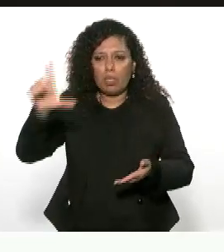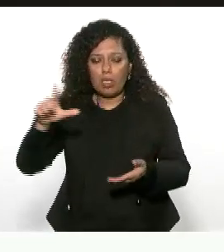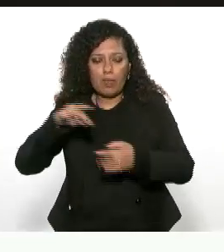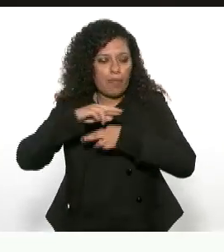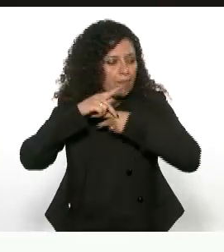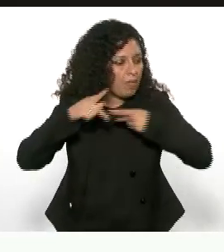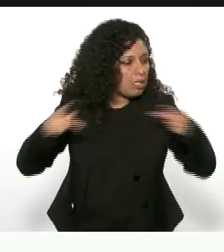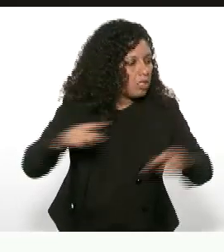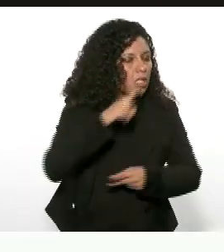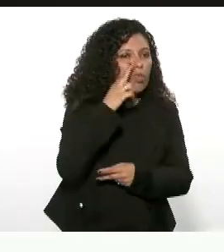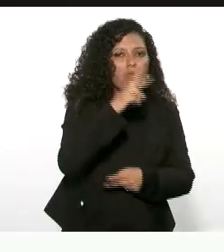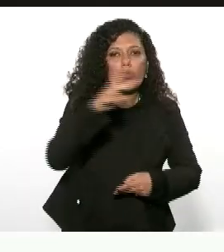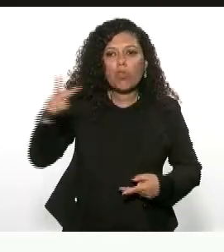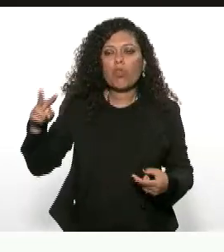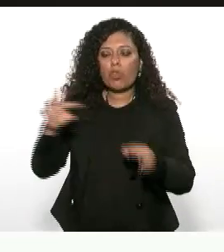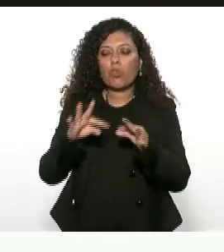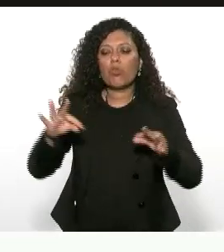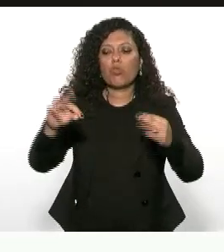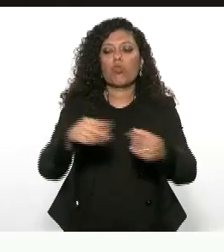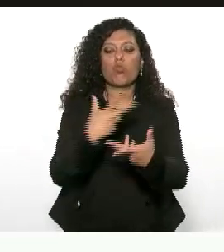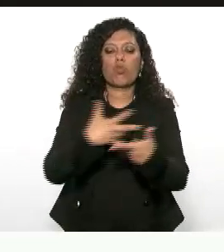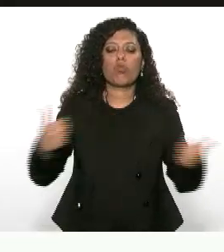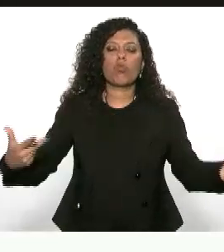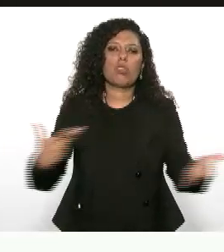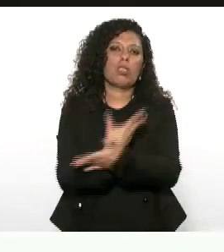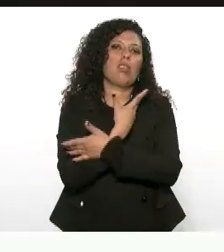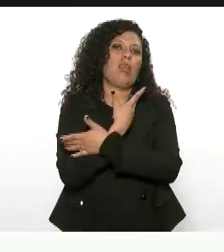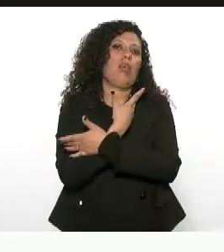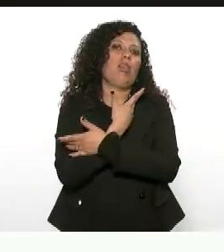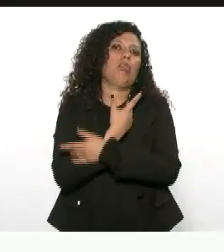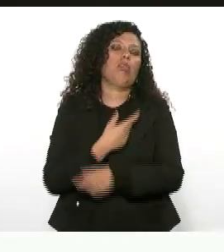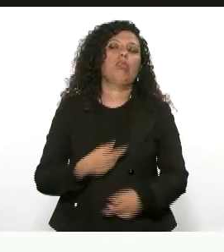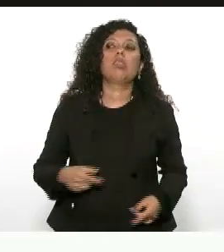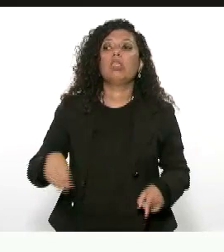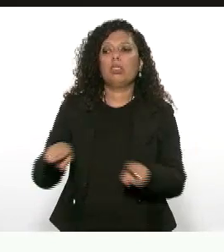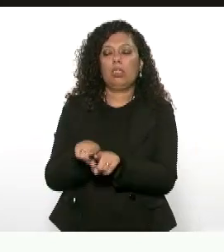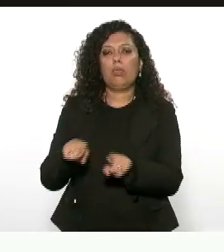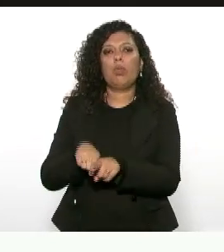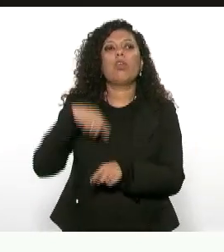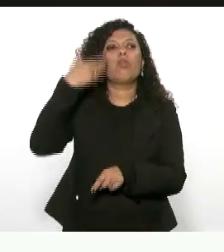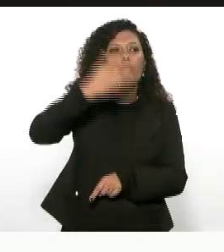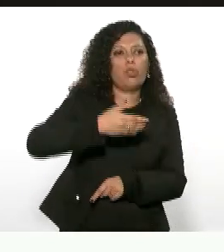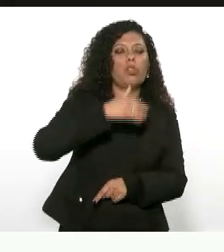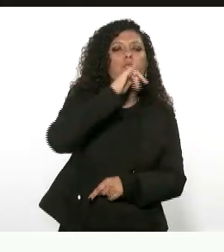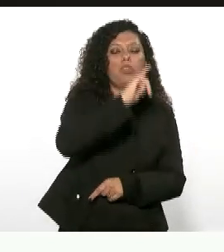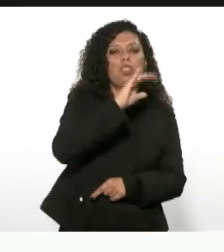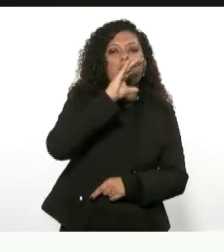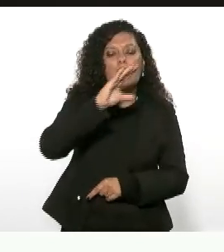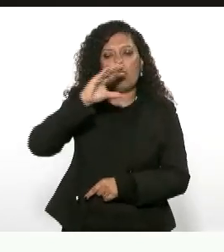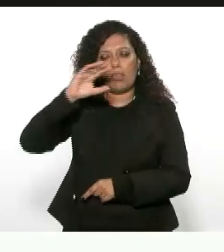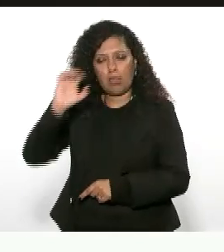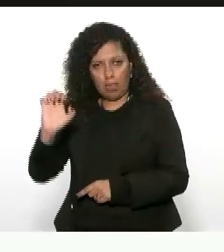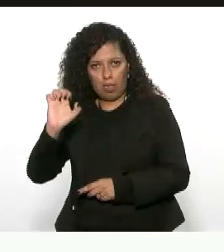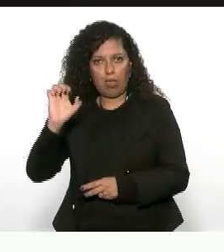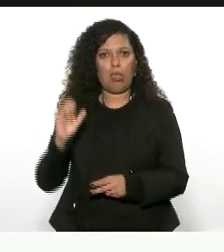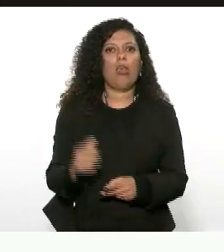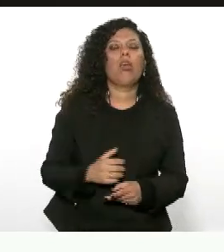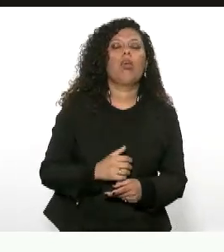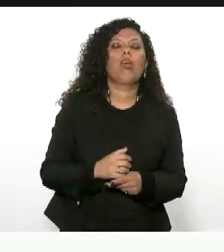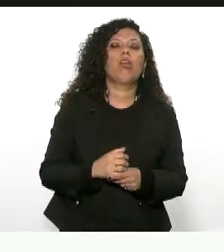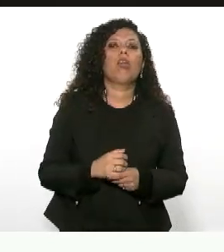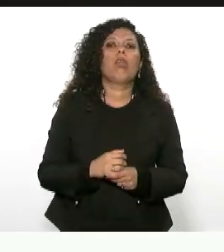para saber as condições em que ele se encontrava. Como foi também no ICCE, no Carlos Éboli. Então,